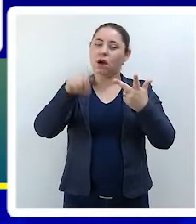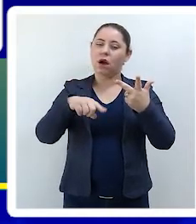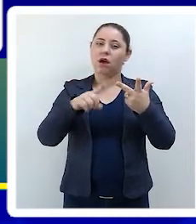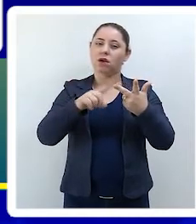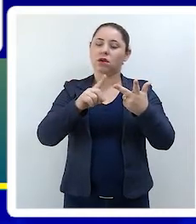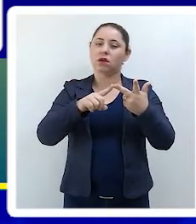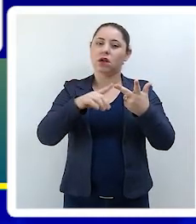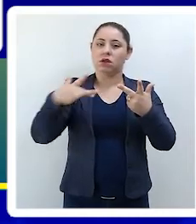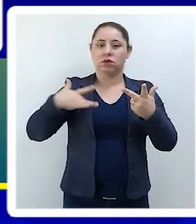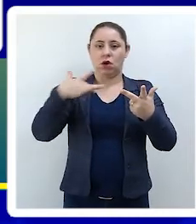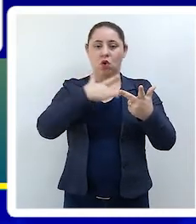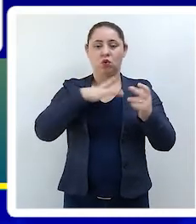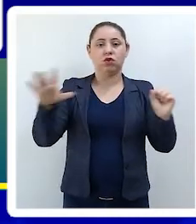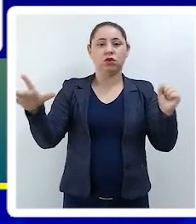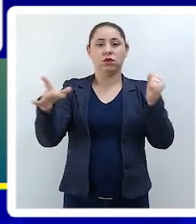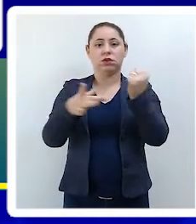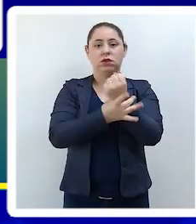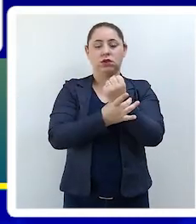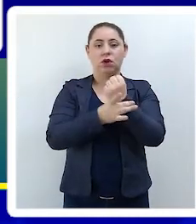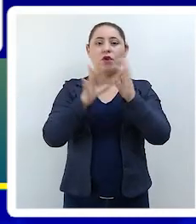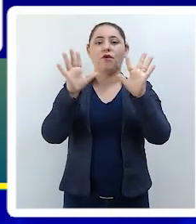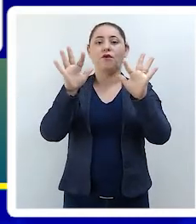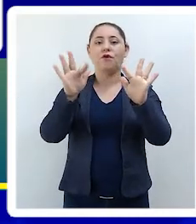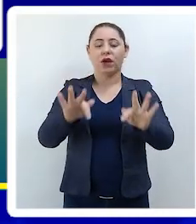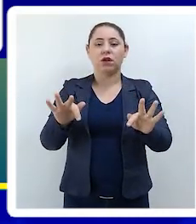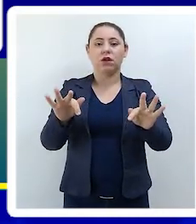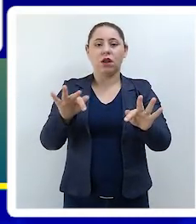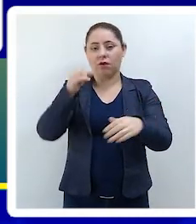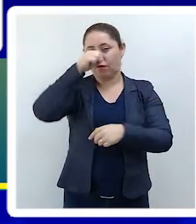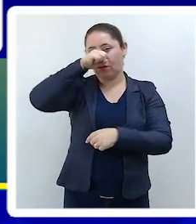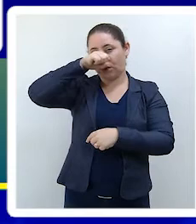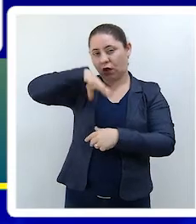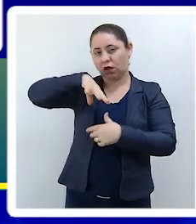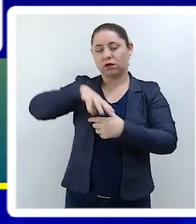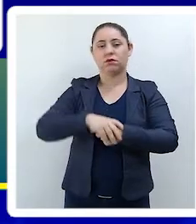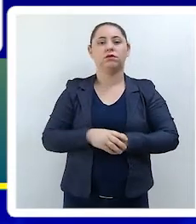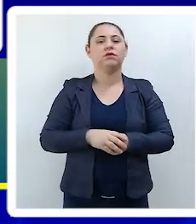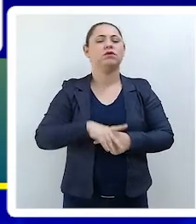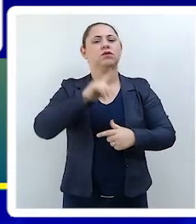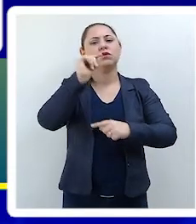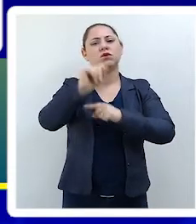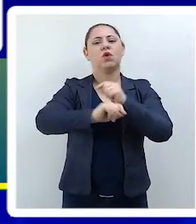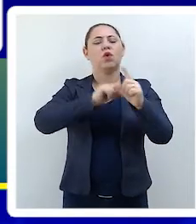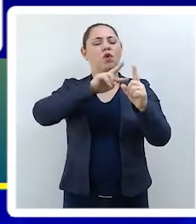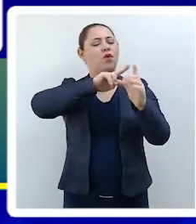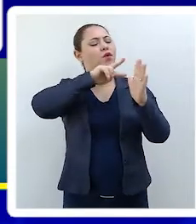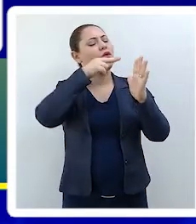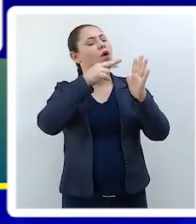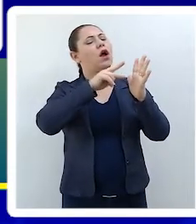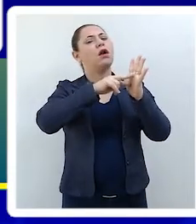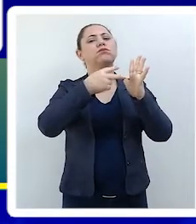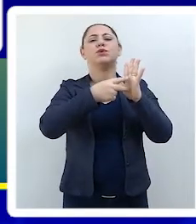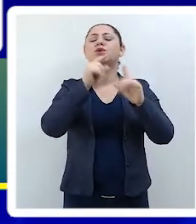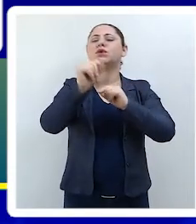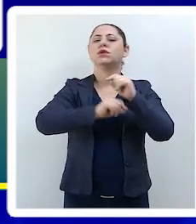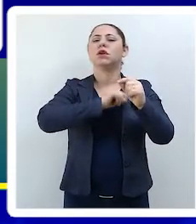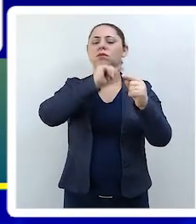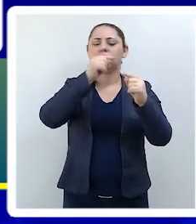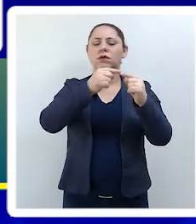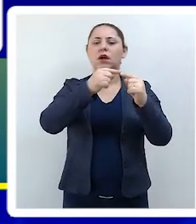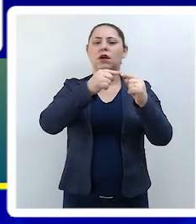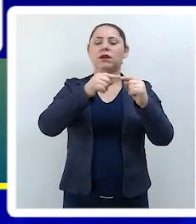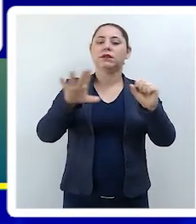é saúde, segurança e o fim da violência. E, com isso, ele visa garantir a segurança,